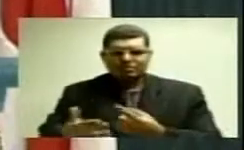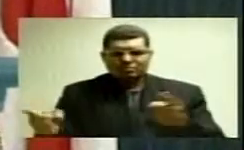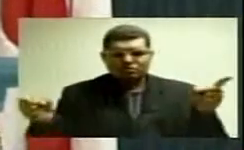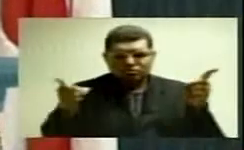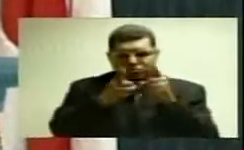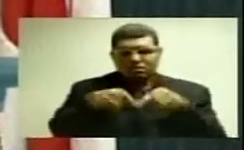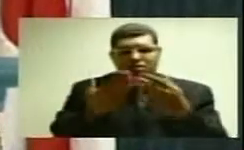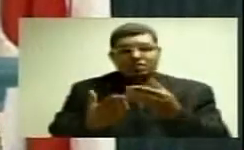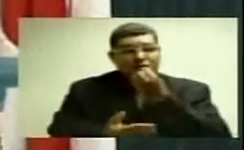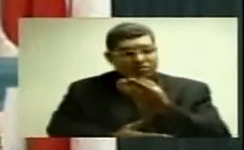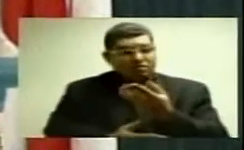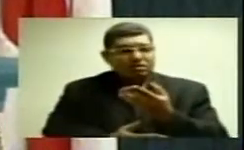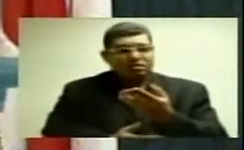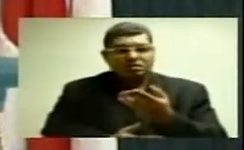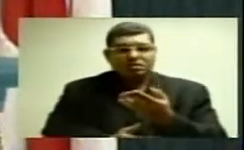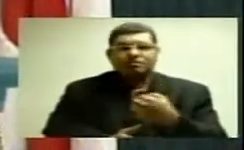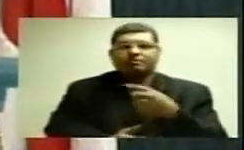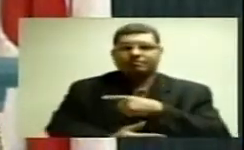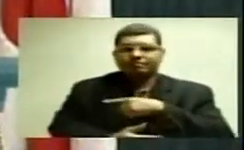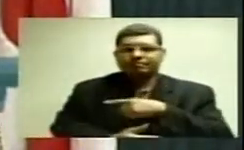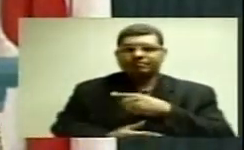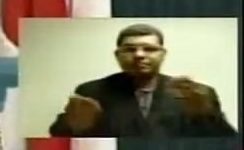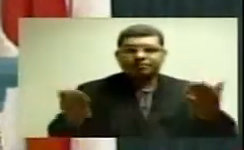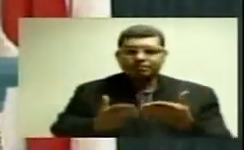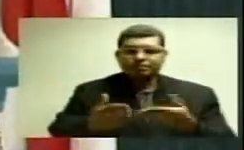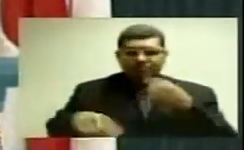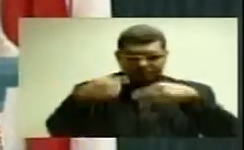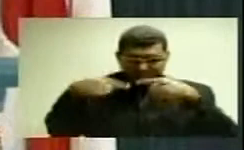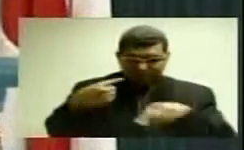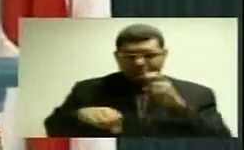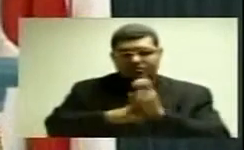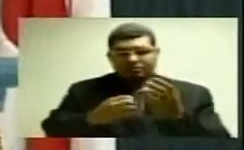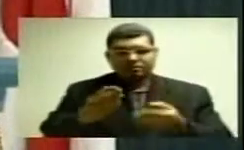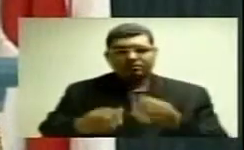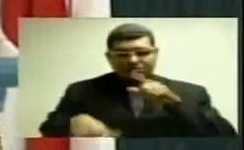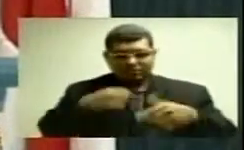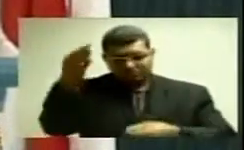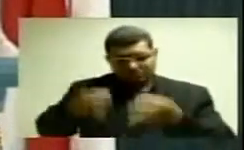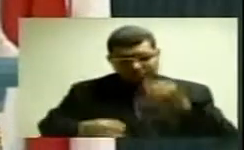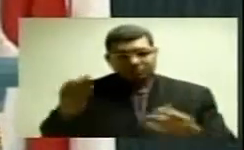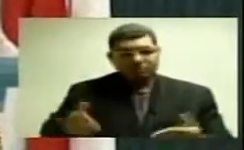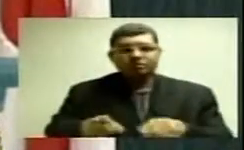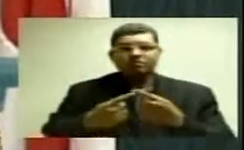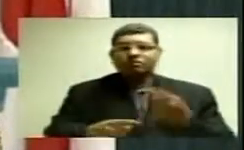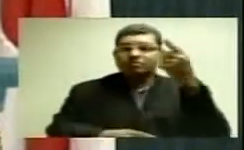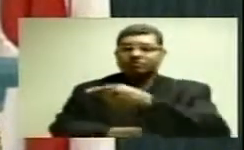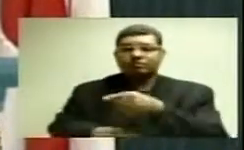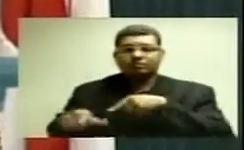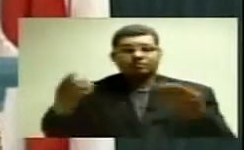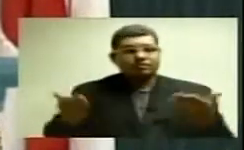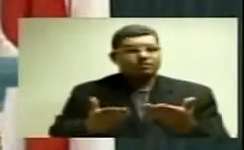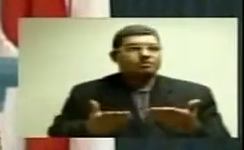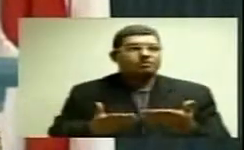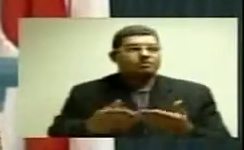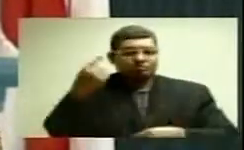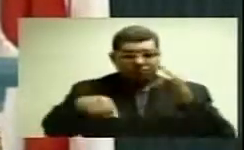reprimidas. Então, nós temos tendo um debate nessa casa com o Poder Judiciário, mas lá no Poder